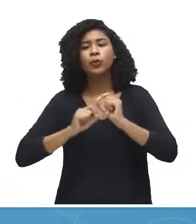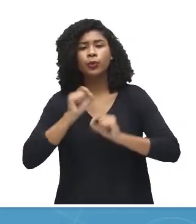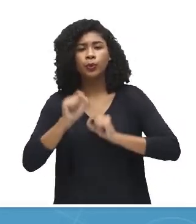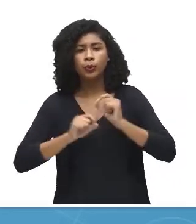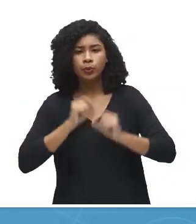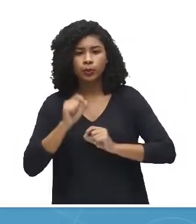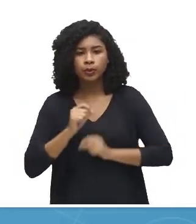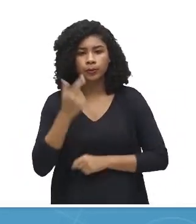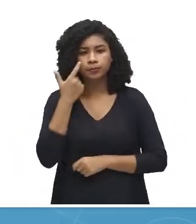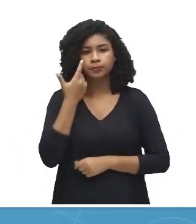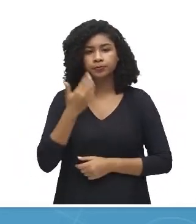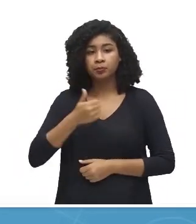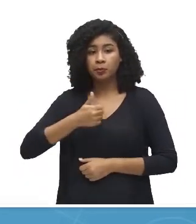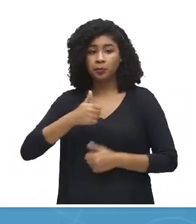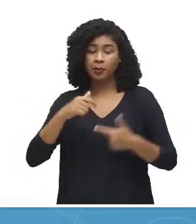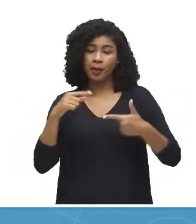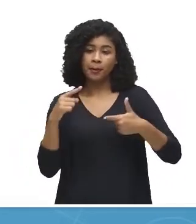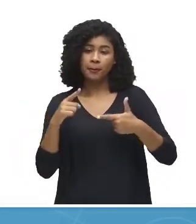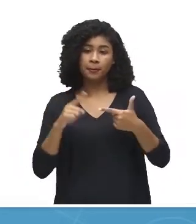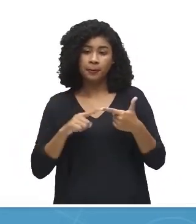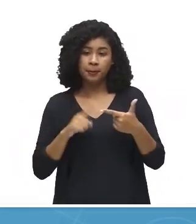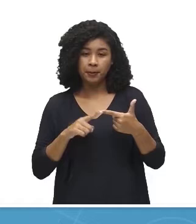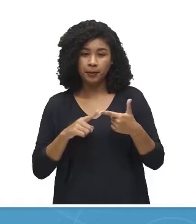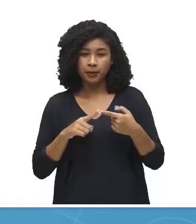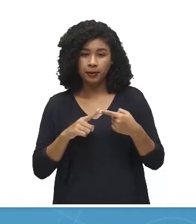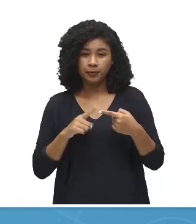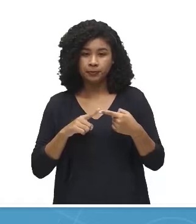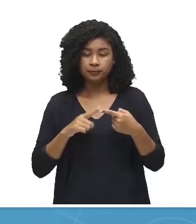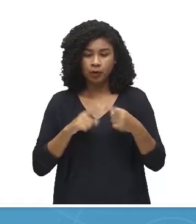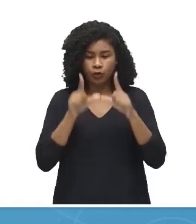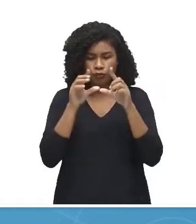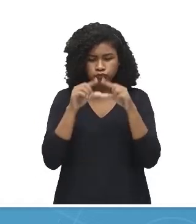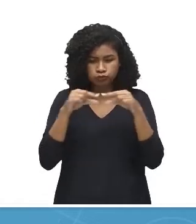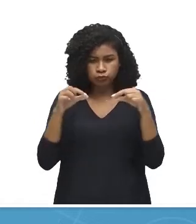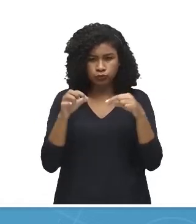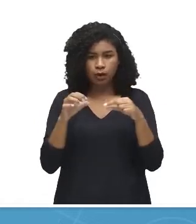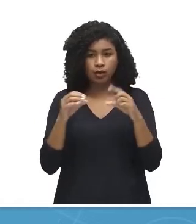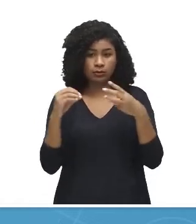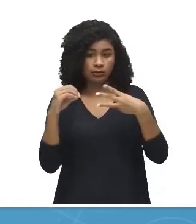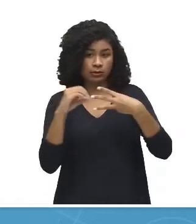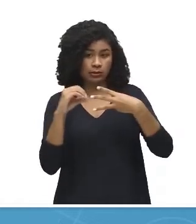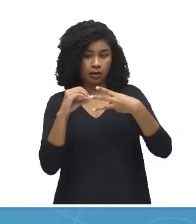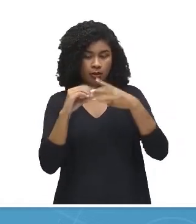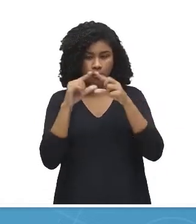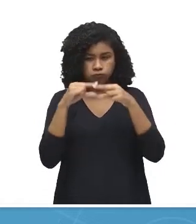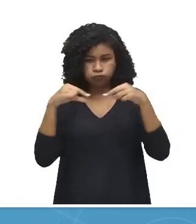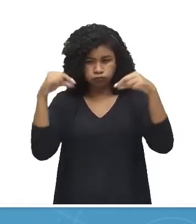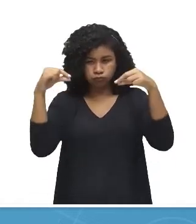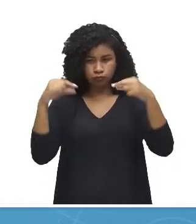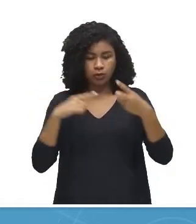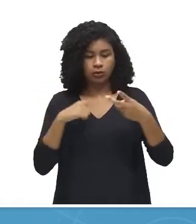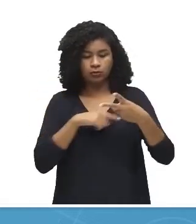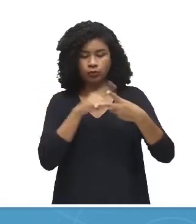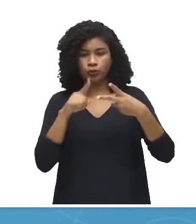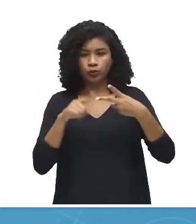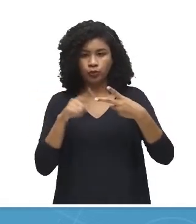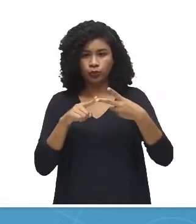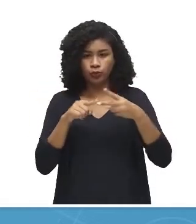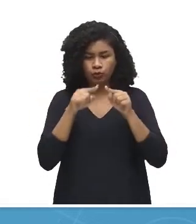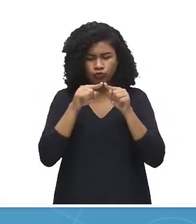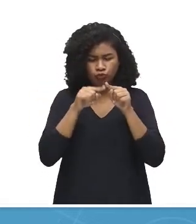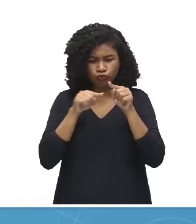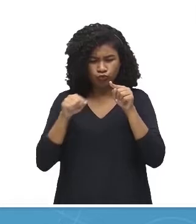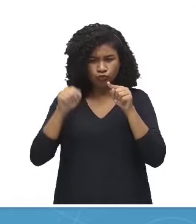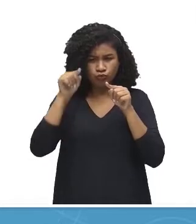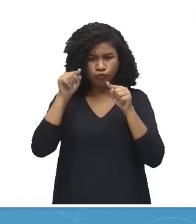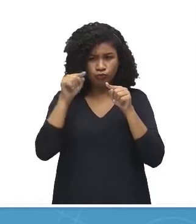epitélio pavimentoso, que são as células achatadas, o cúbico, né, que tem as células em forma de cubo, o prismático, que se